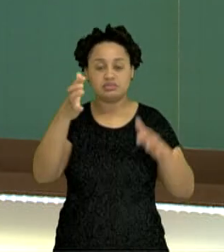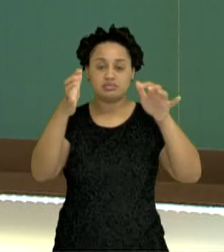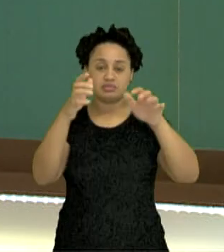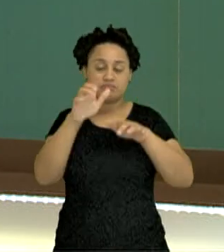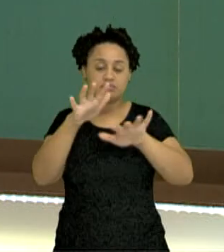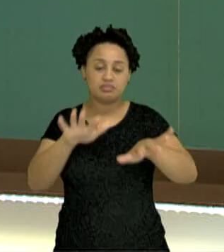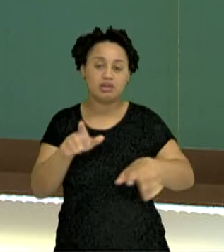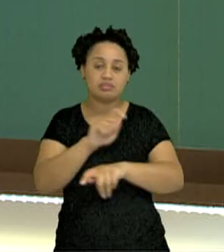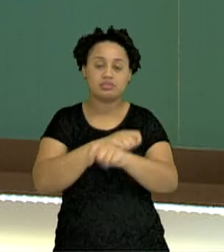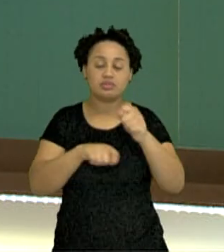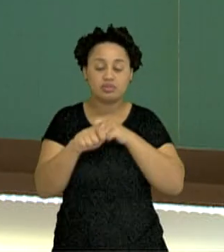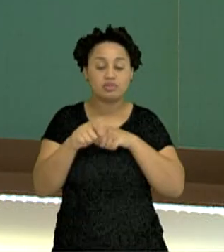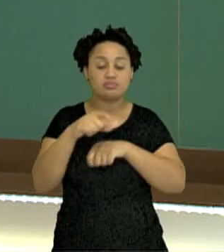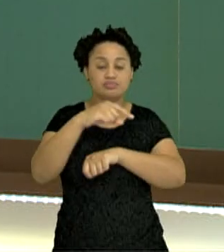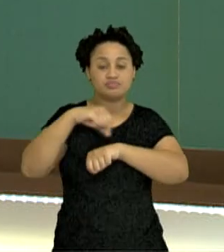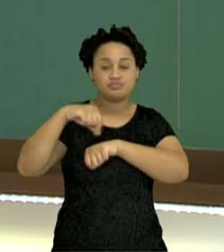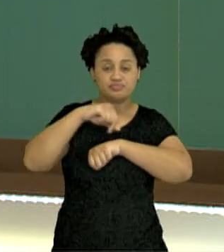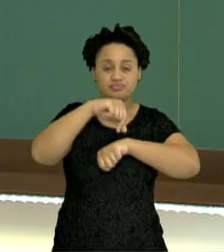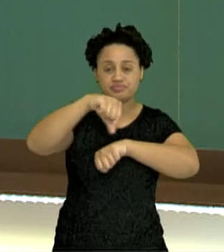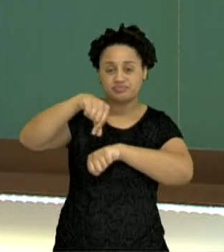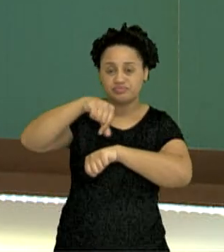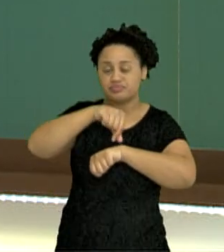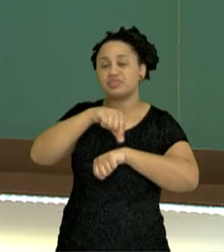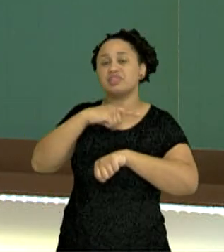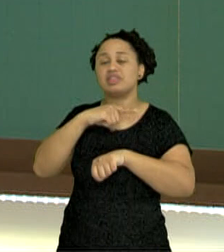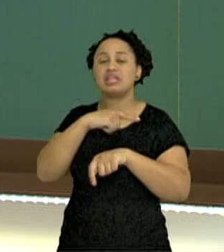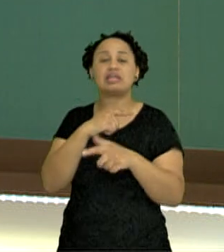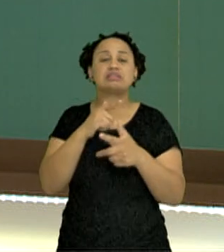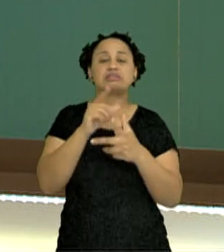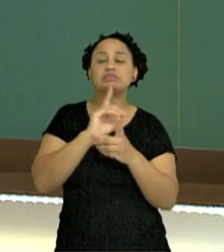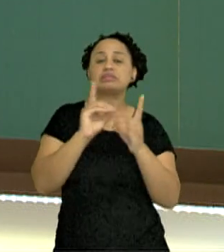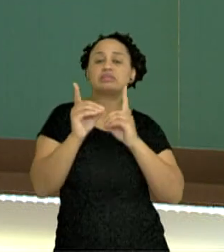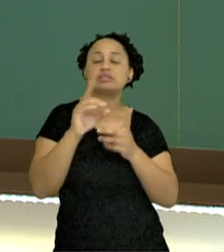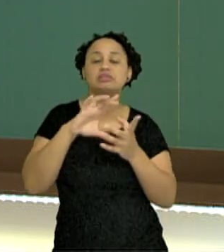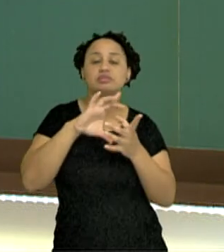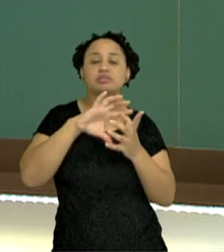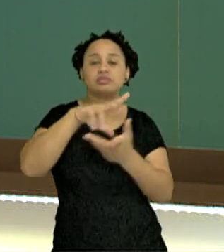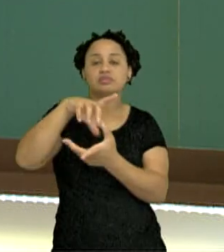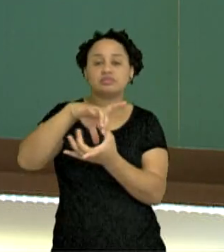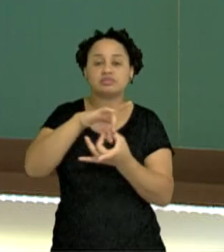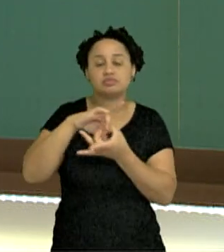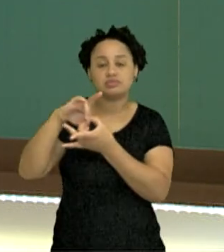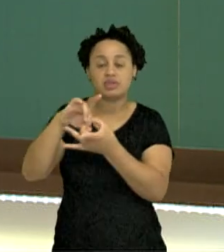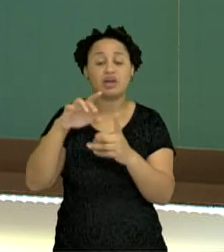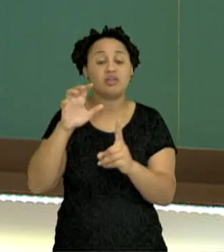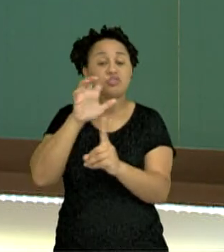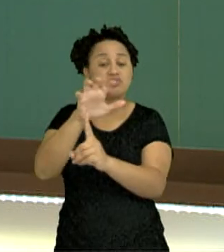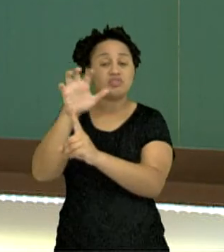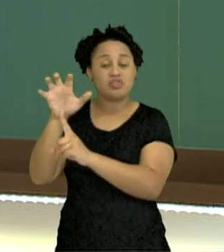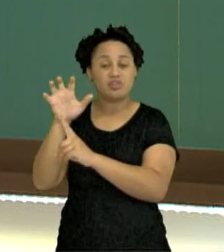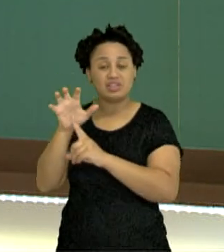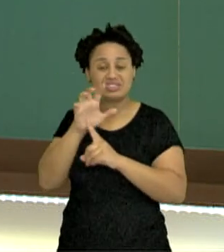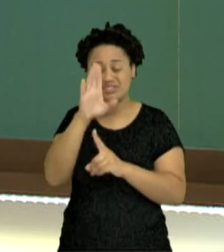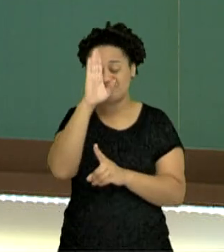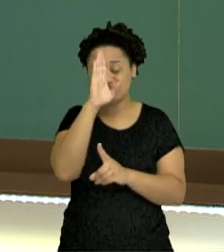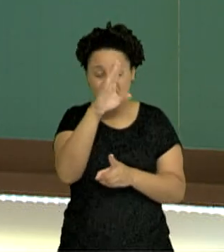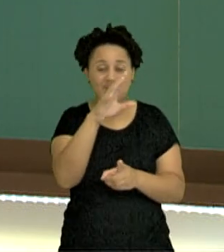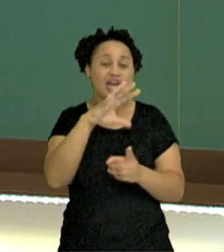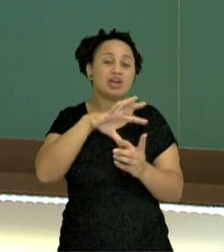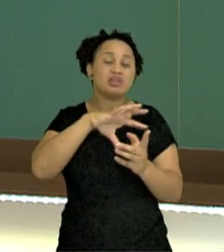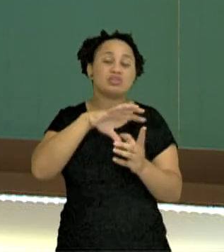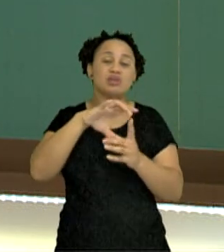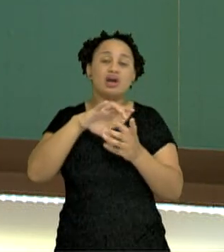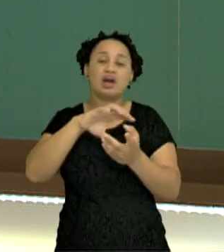mundo capitalista, elas têm uma dinâmica global. Elas acabam afetando diretamente toda a economia